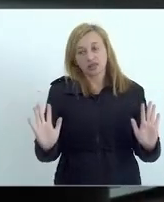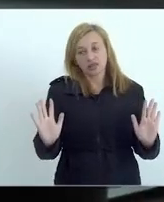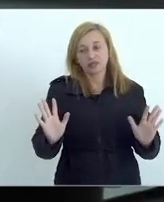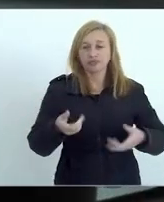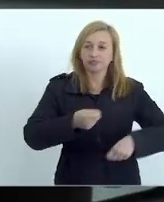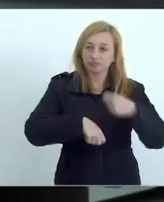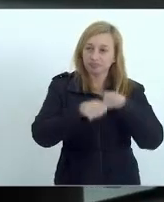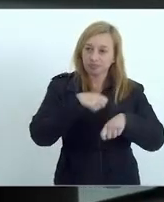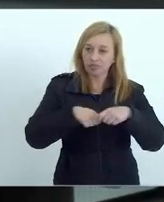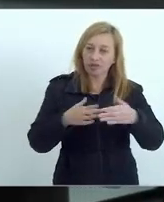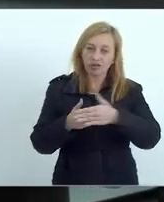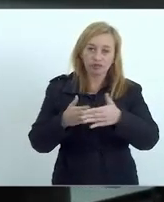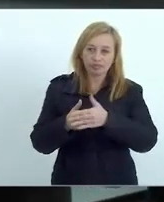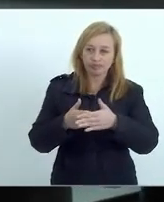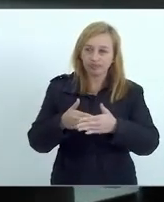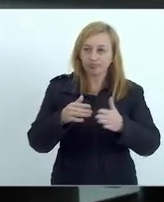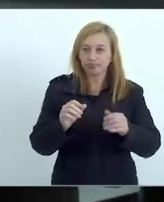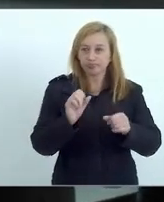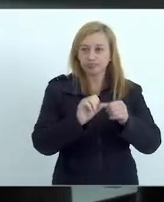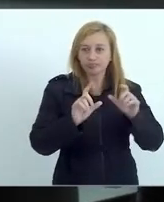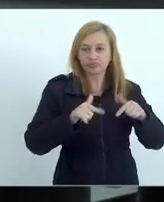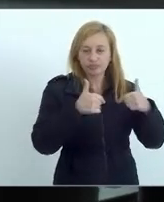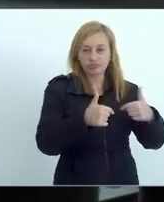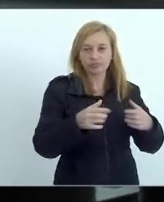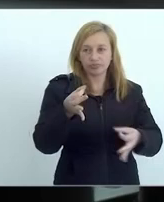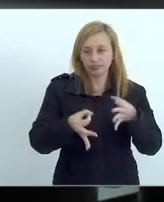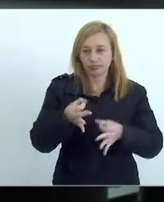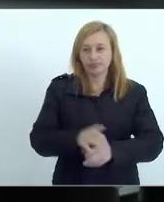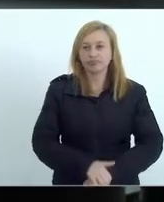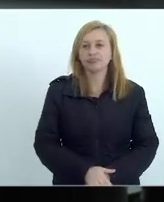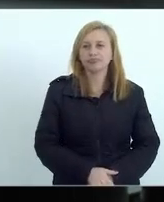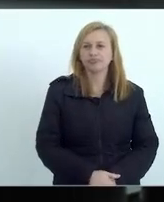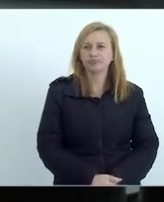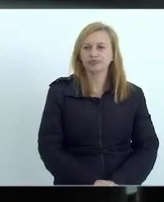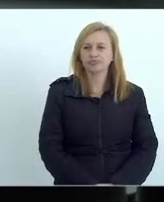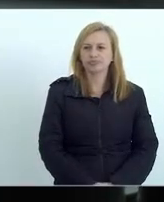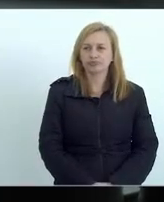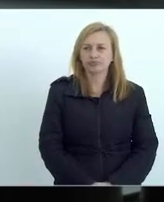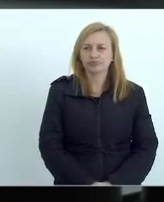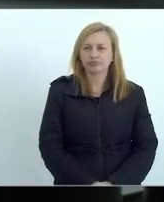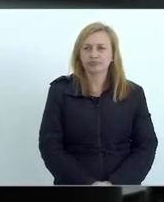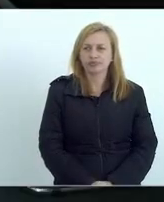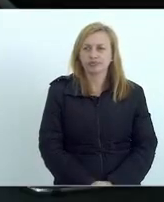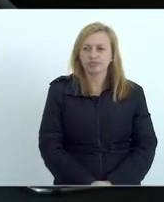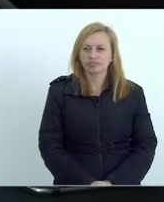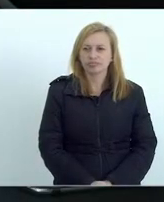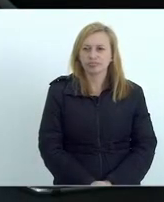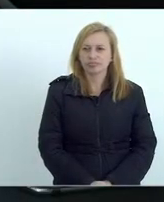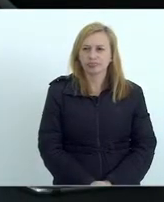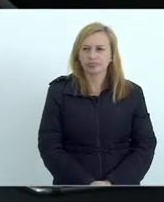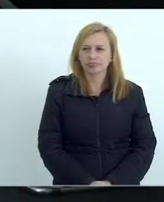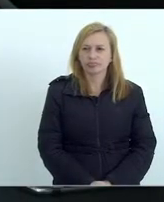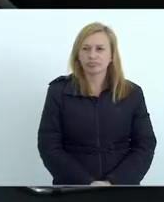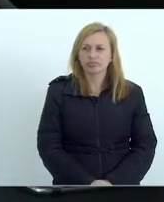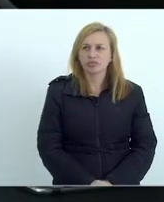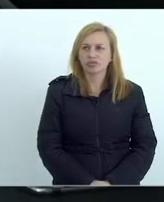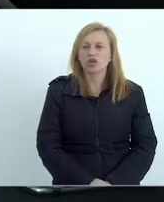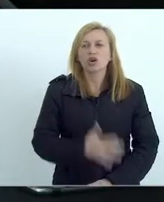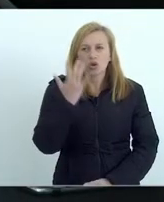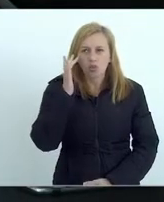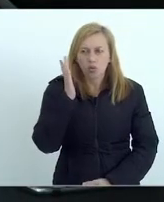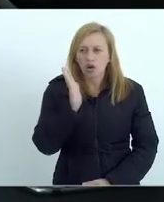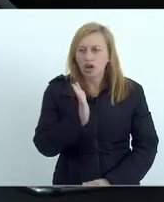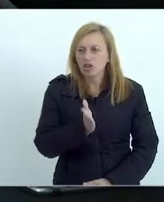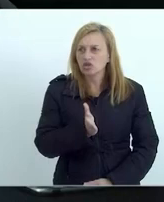na administração limitado ao cumprimento dessas ações judiciais Tá bom eu acho que